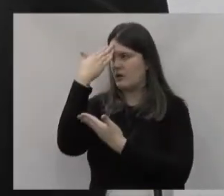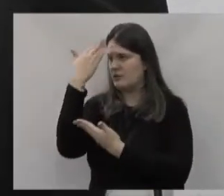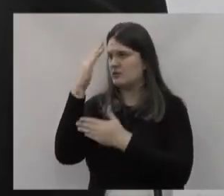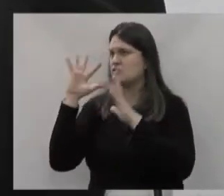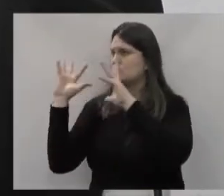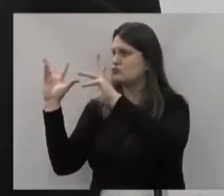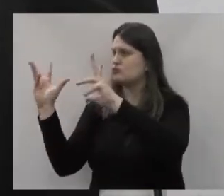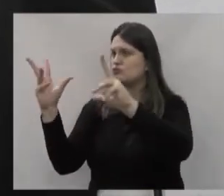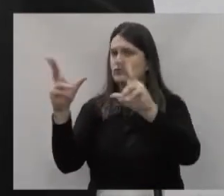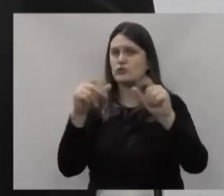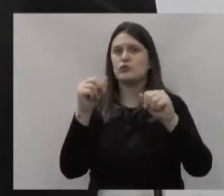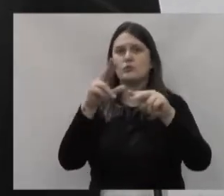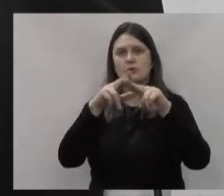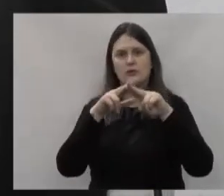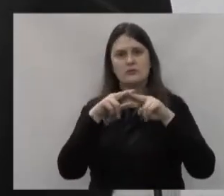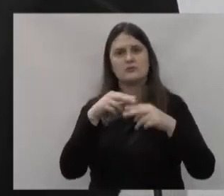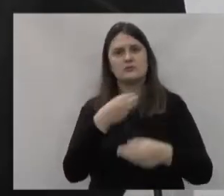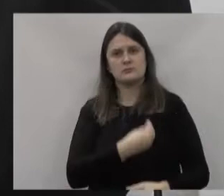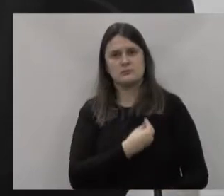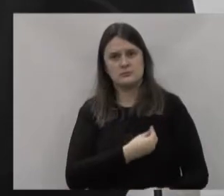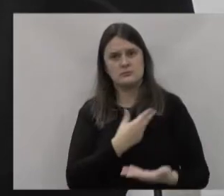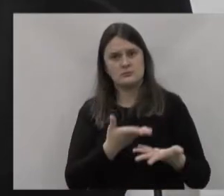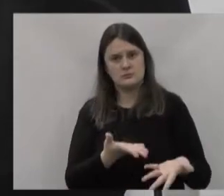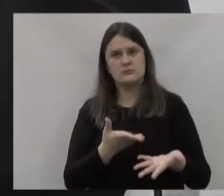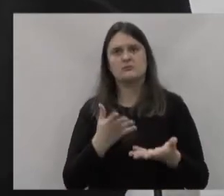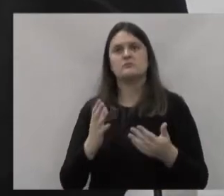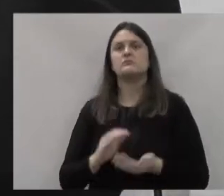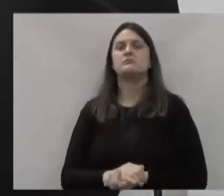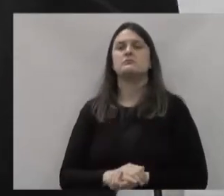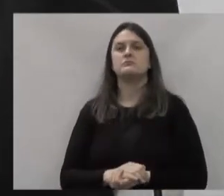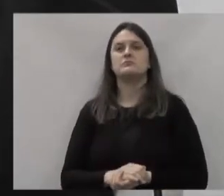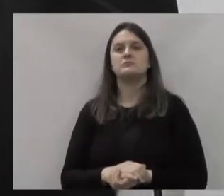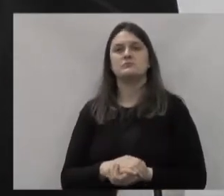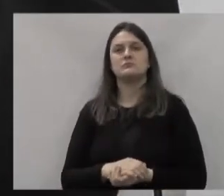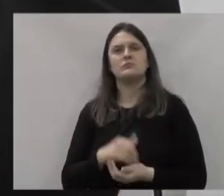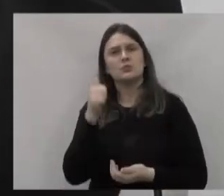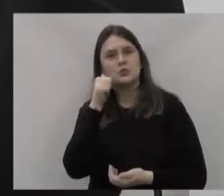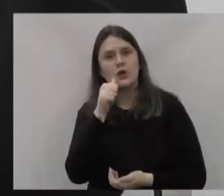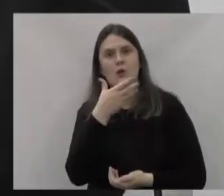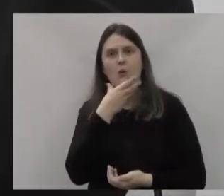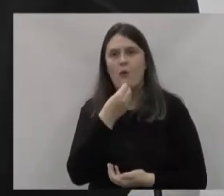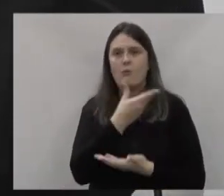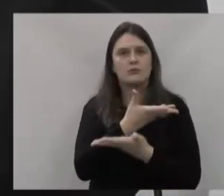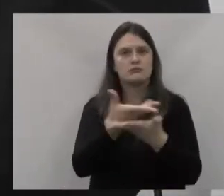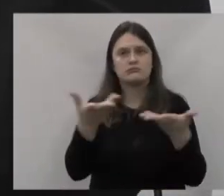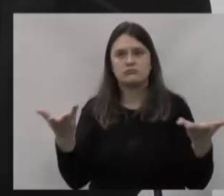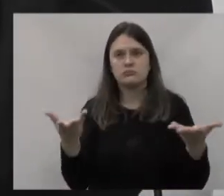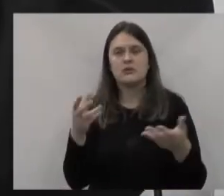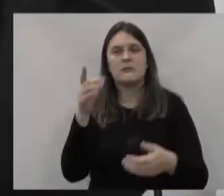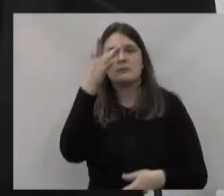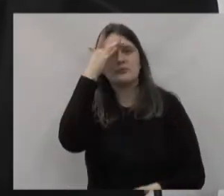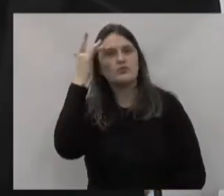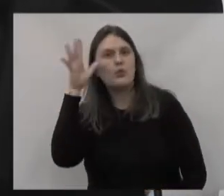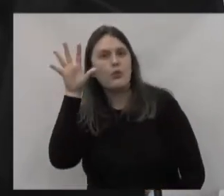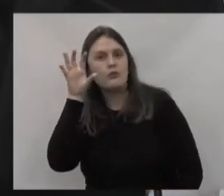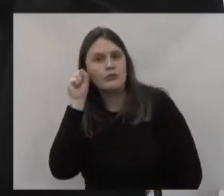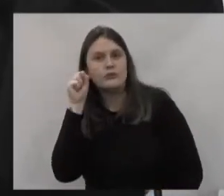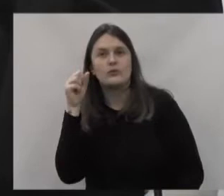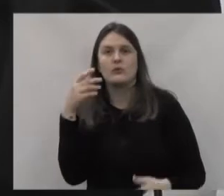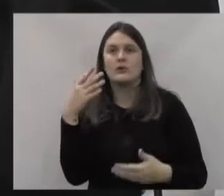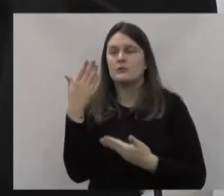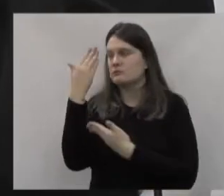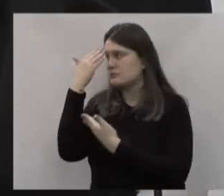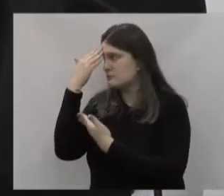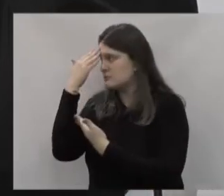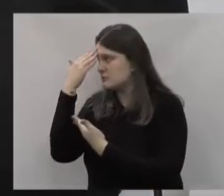todos vocês por todos estarem aqui, todos e todas, me perdoem, nos ouvindo. Né? Agradeço